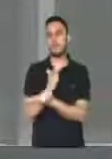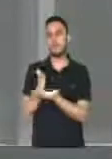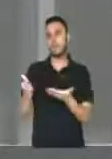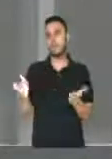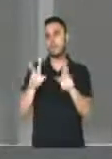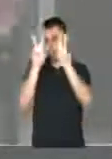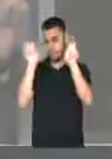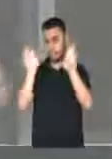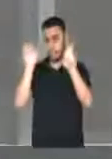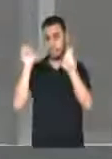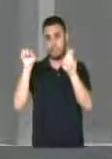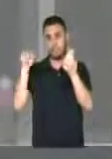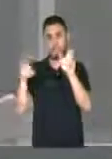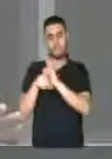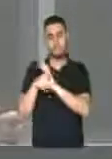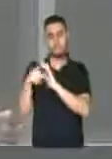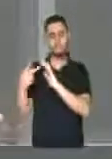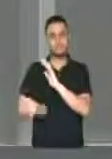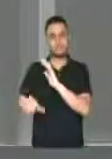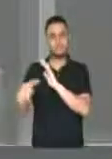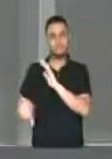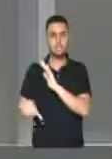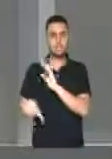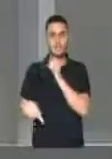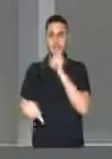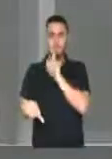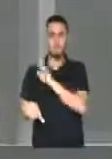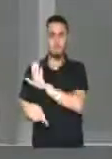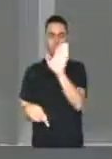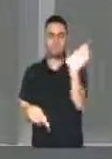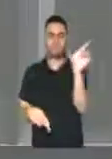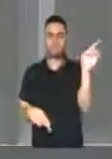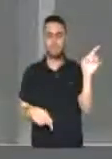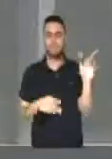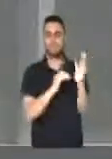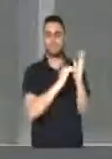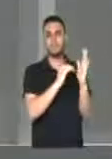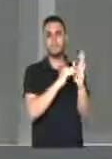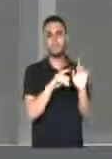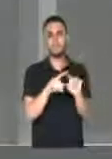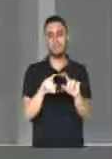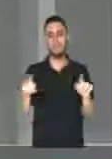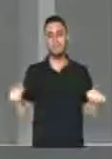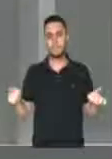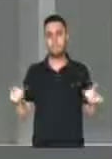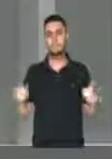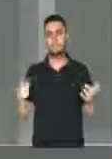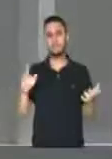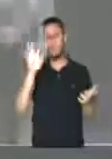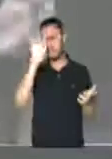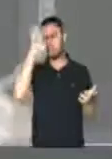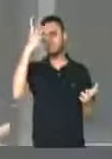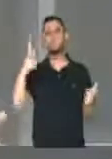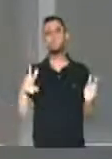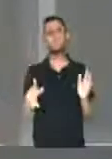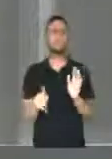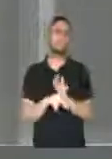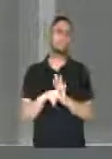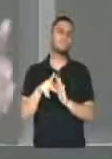se submetido a uma revisão do Senado. Agora, a atitude imperial do presidente Temer de